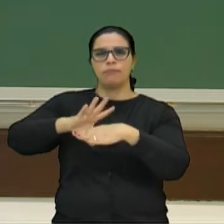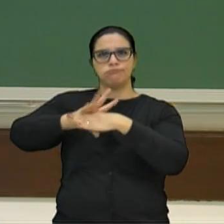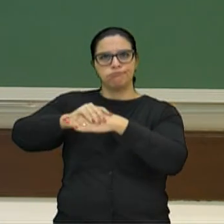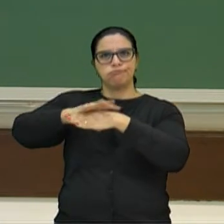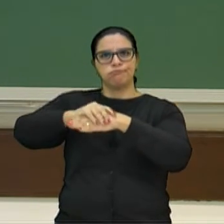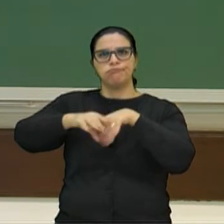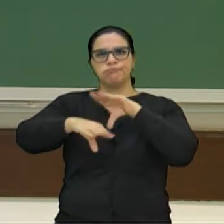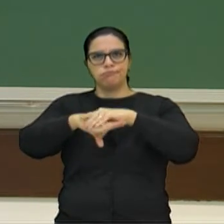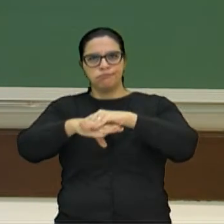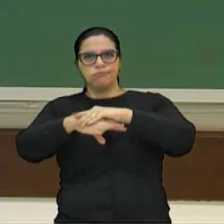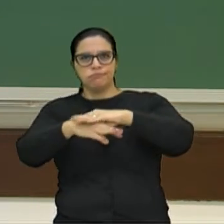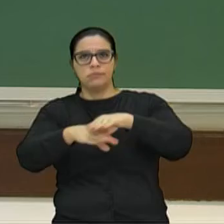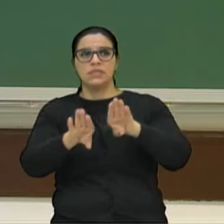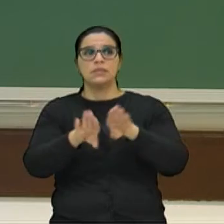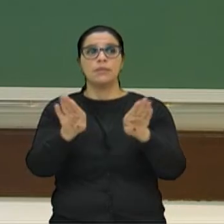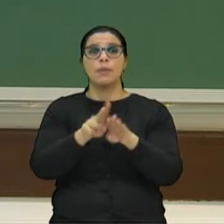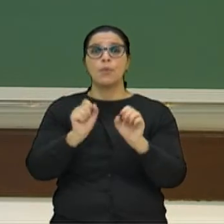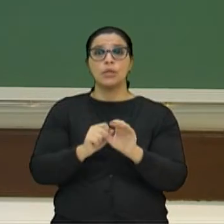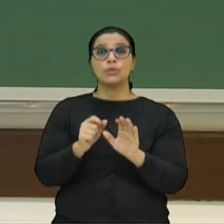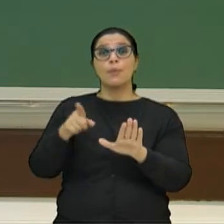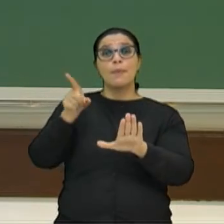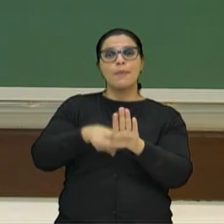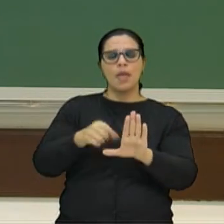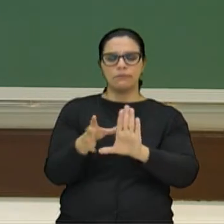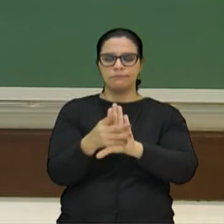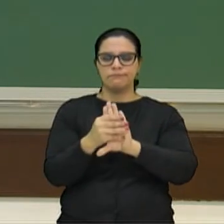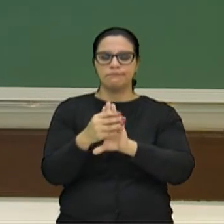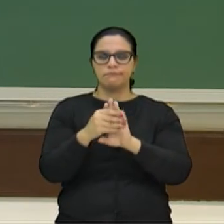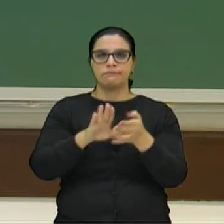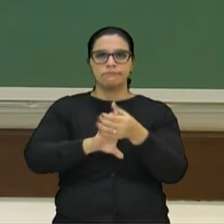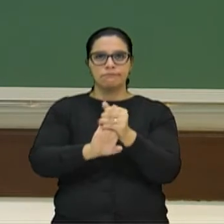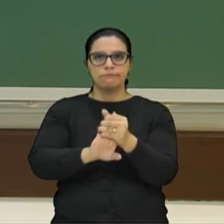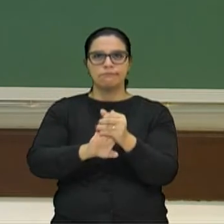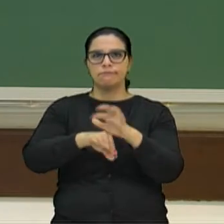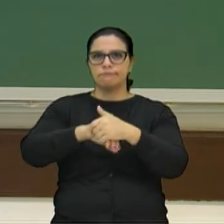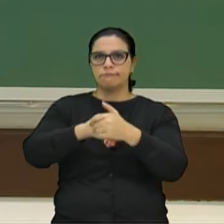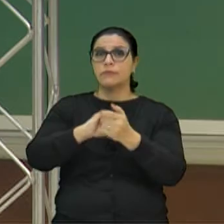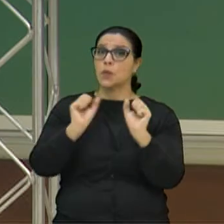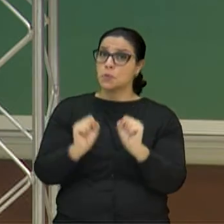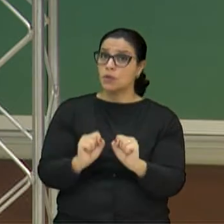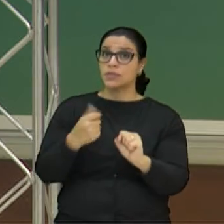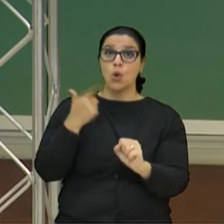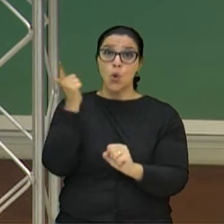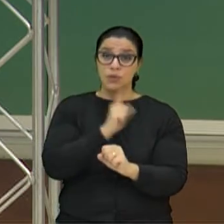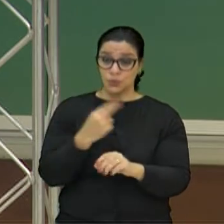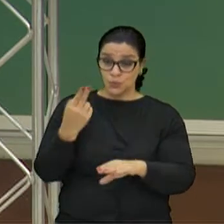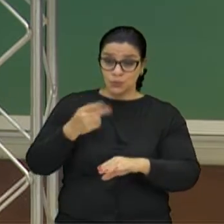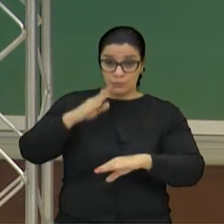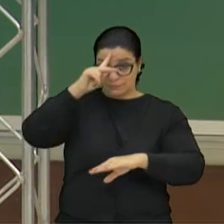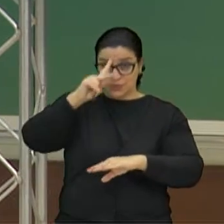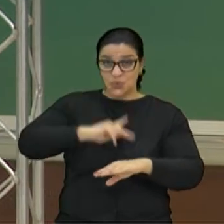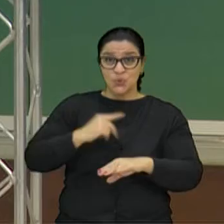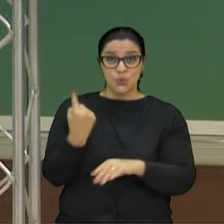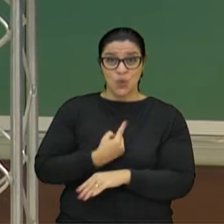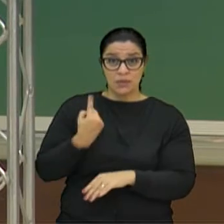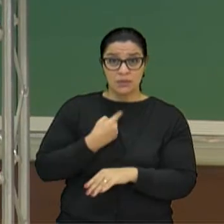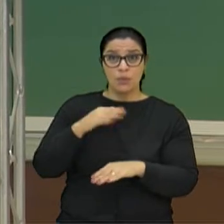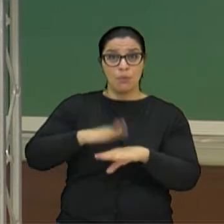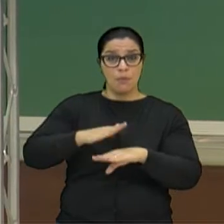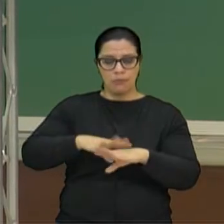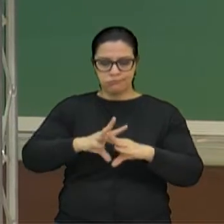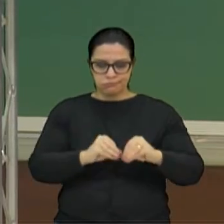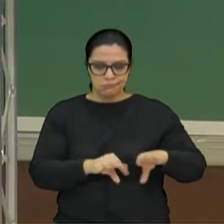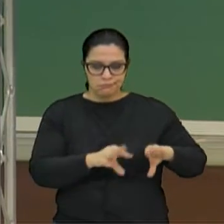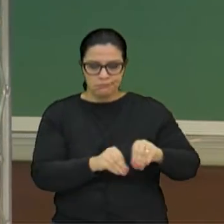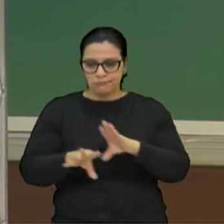posso massageando meus pés também. Então, toda a musculatura que eu consiga alcançar com as mãos, eu posso estar utilizando das mãos